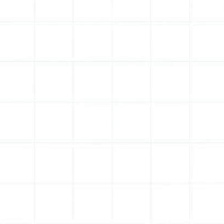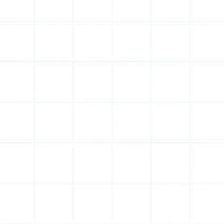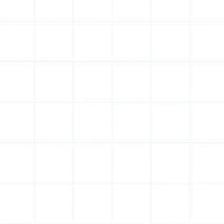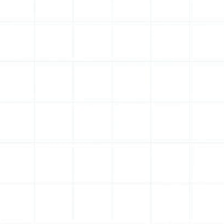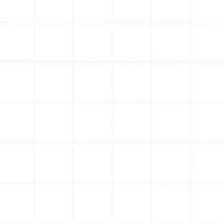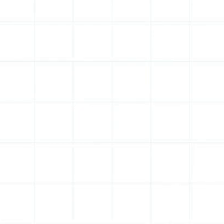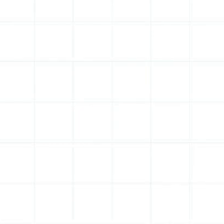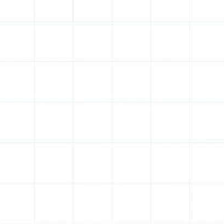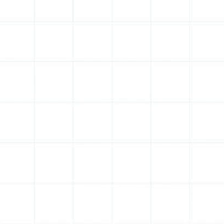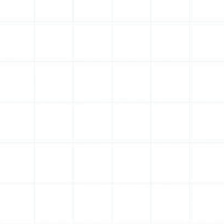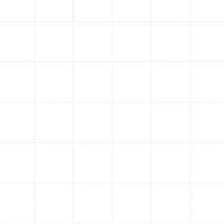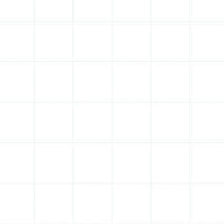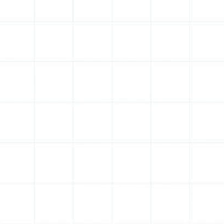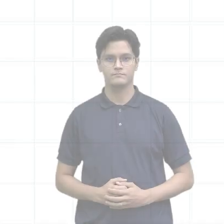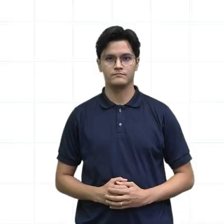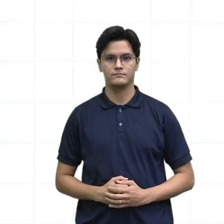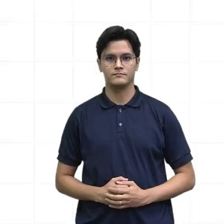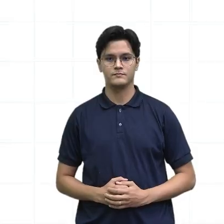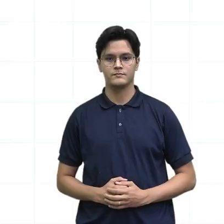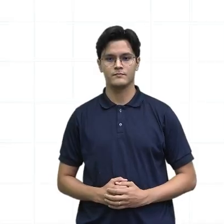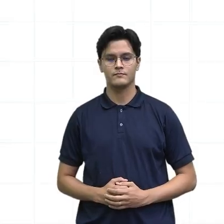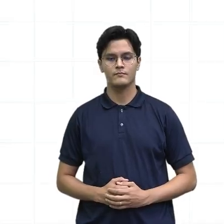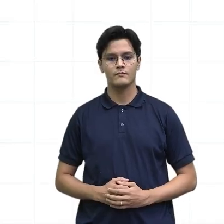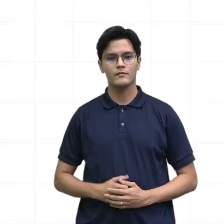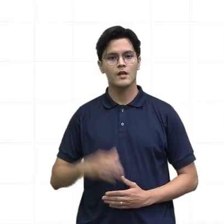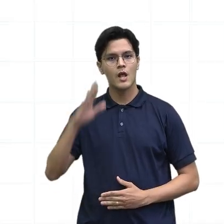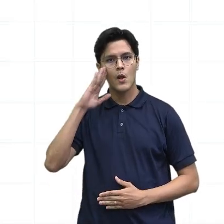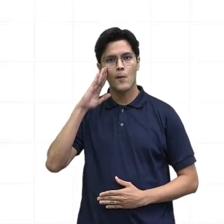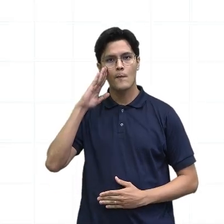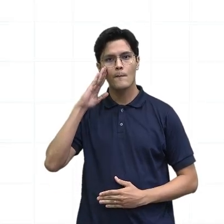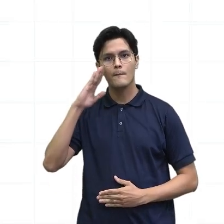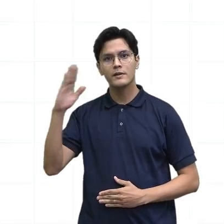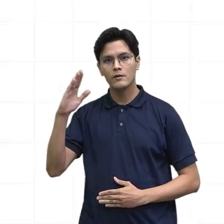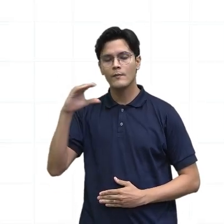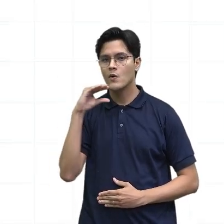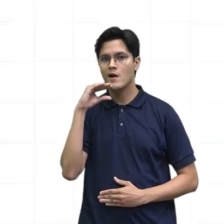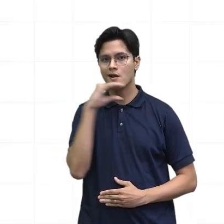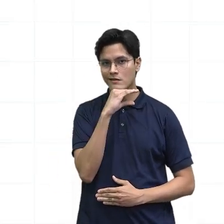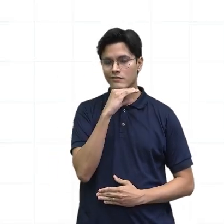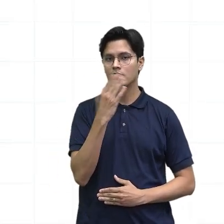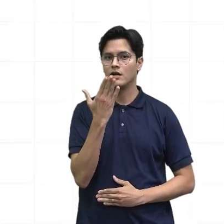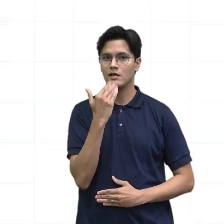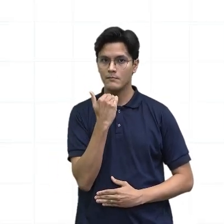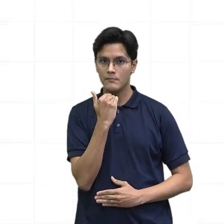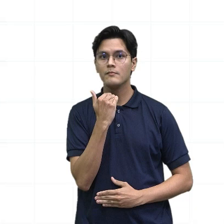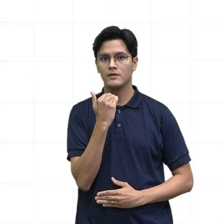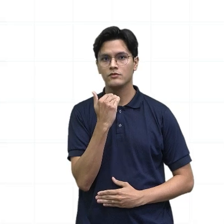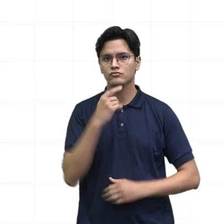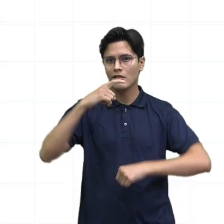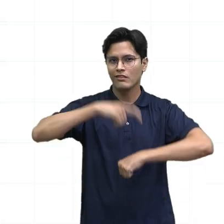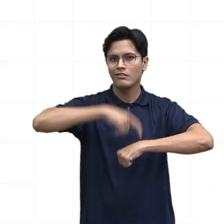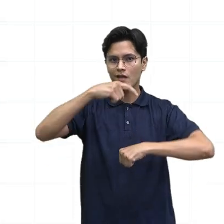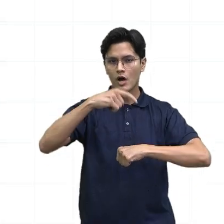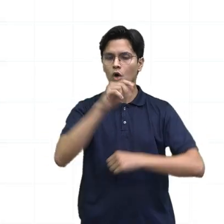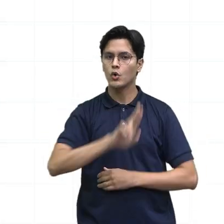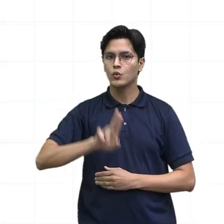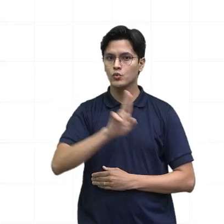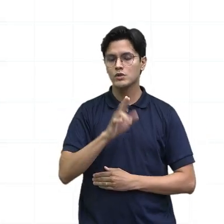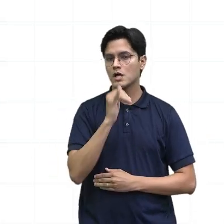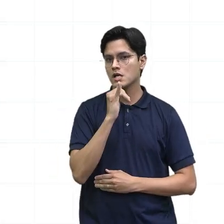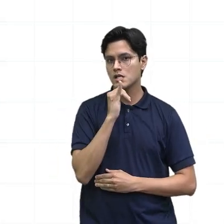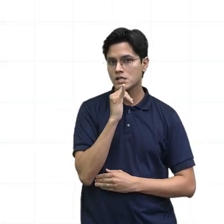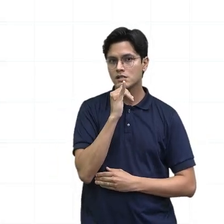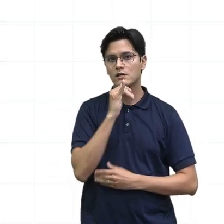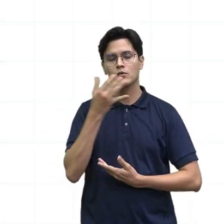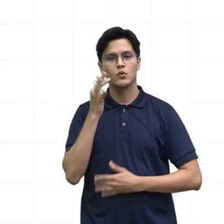especialmente refeições prontas para servir, né? Frutas, legumes, carnes, aves ou peixes. Então, quer dizer,